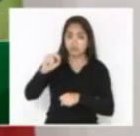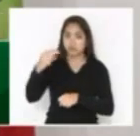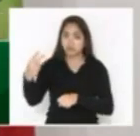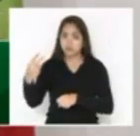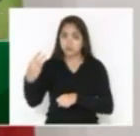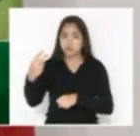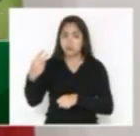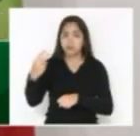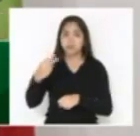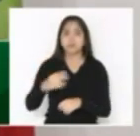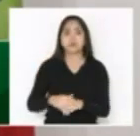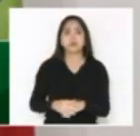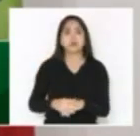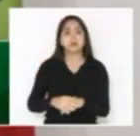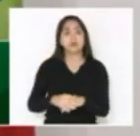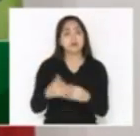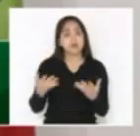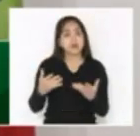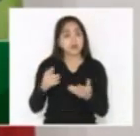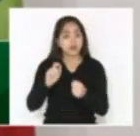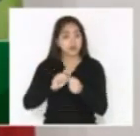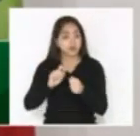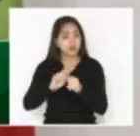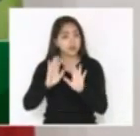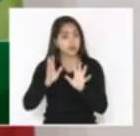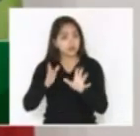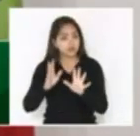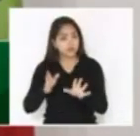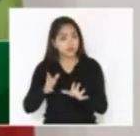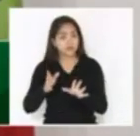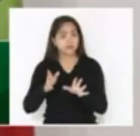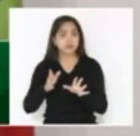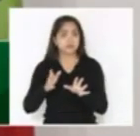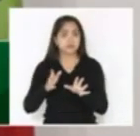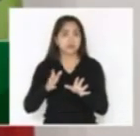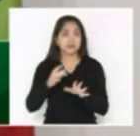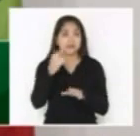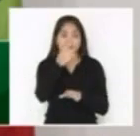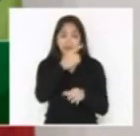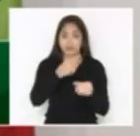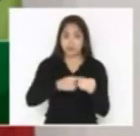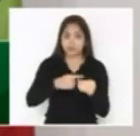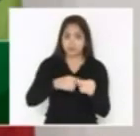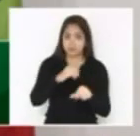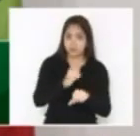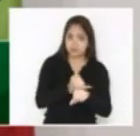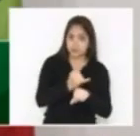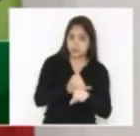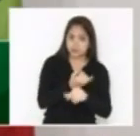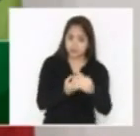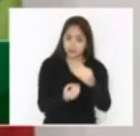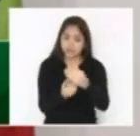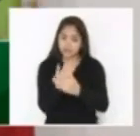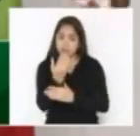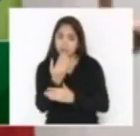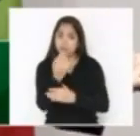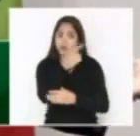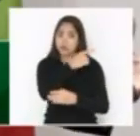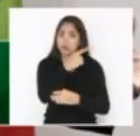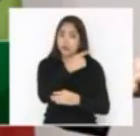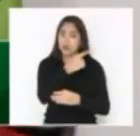isso, e era algo que ele fazia já, ou tinha feito, em Joinville. Ele criou em Joinville, quando